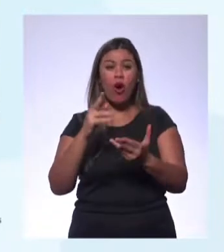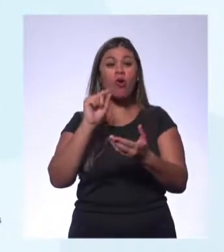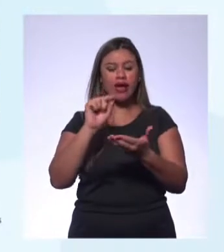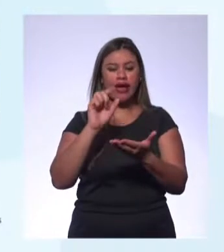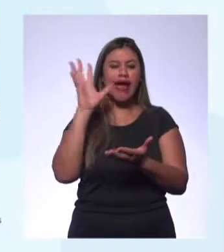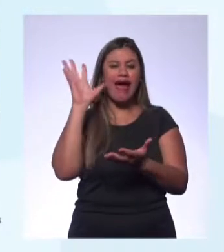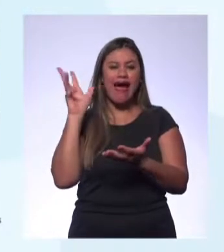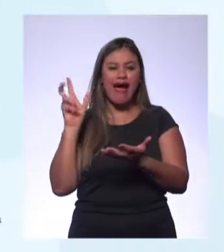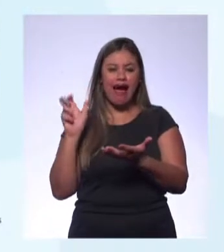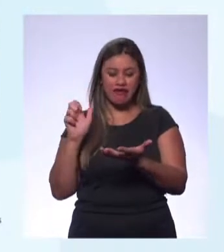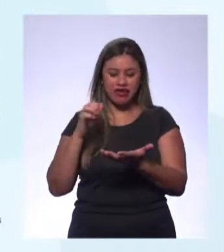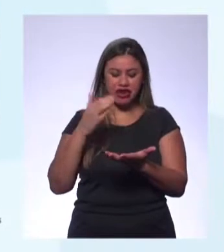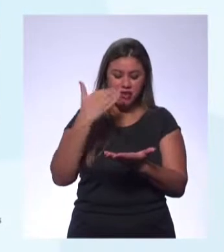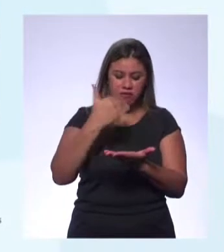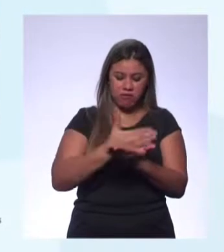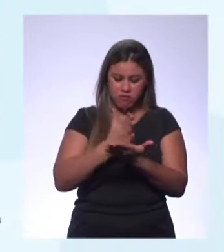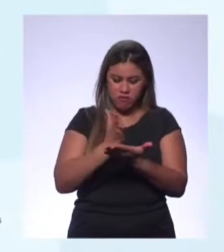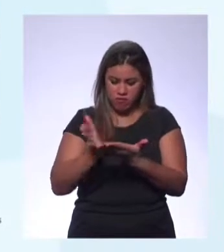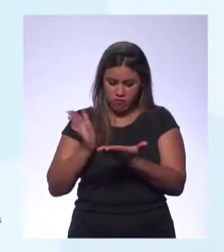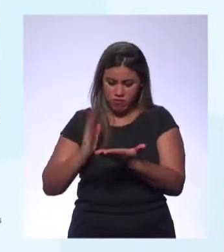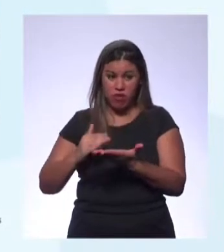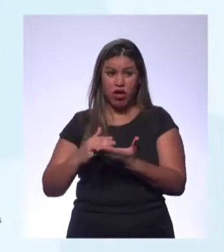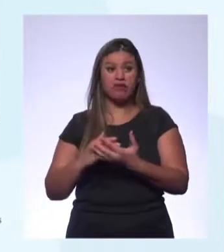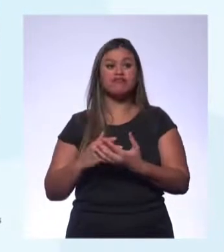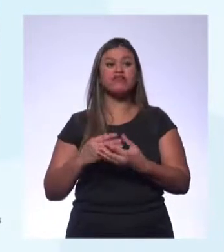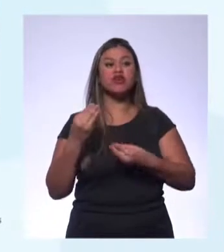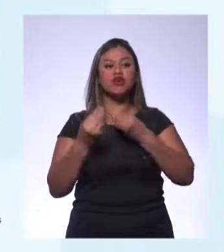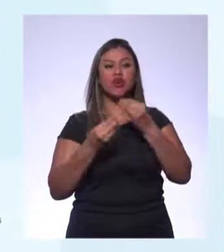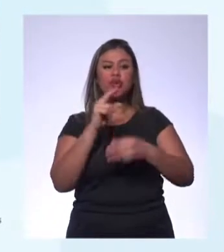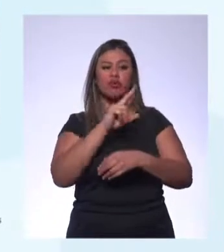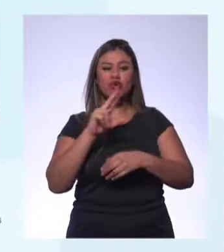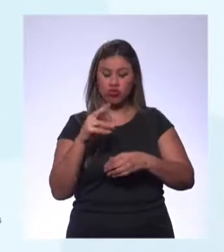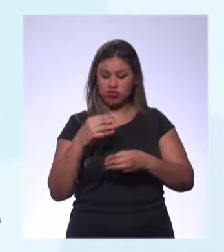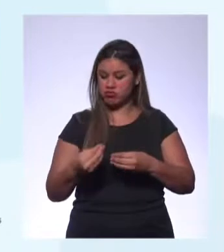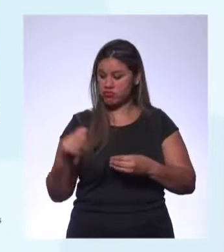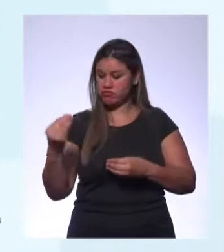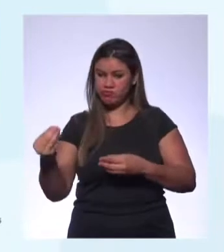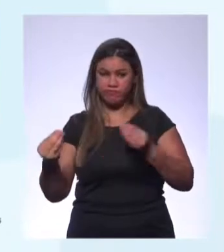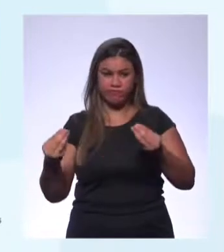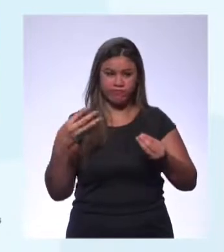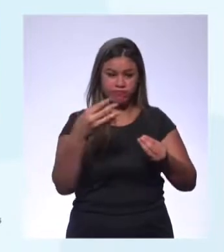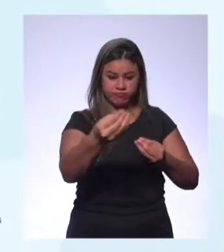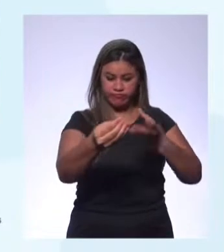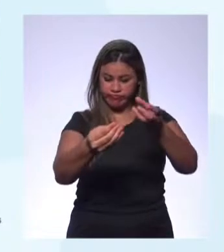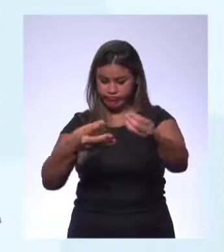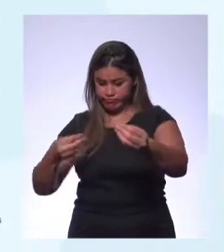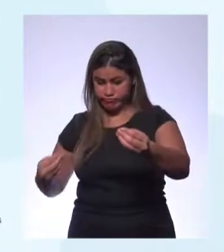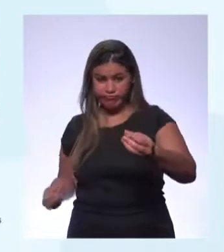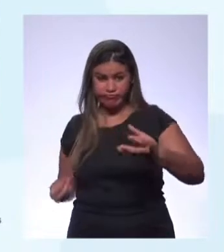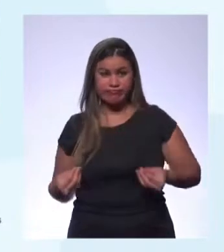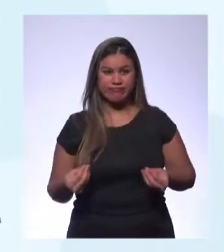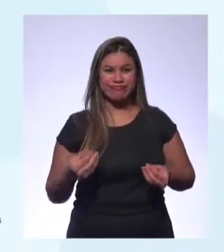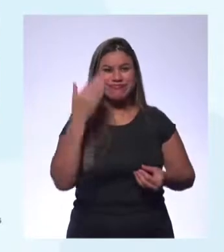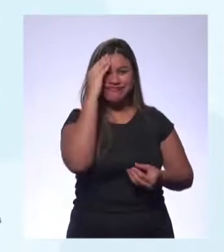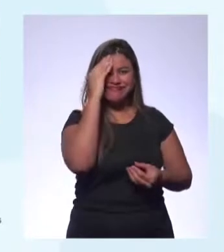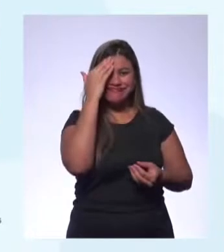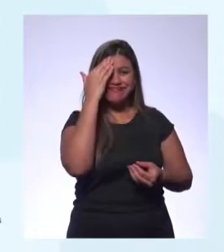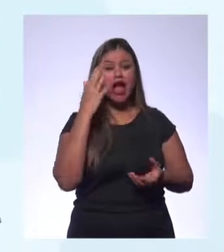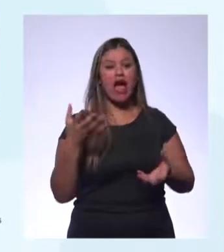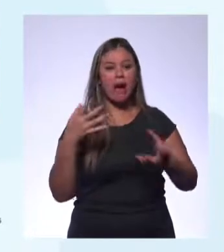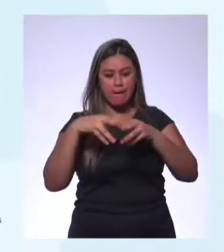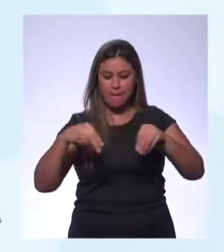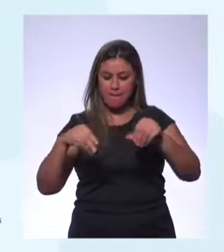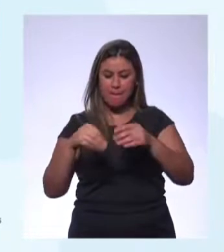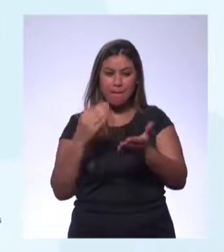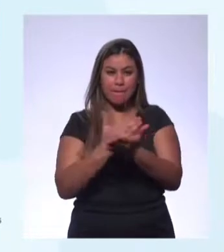o nome dessa charge é Todo Mundo Recebe a Sua Parte. Então, é uma coisificação até do